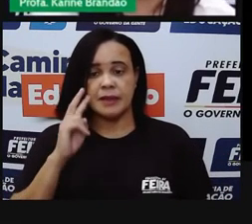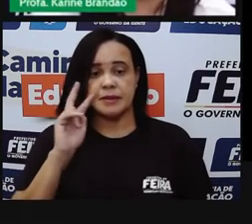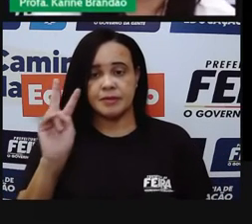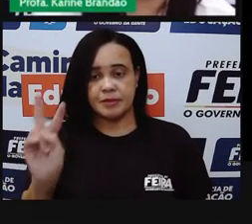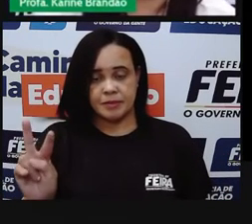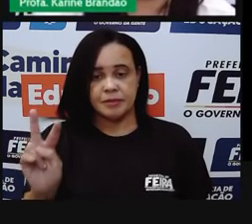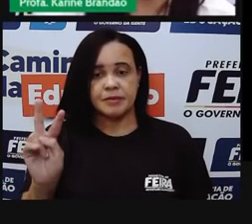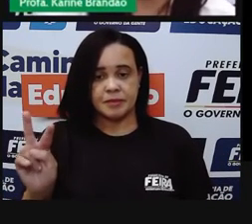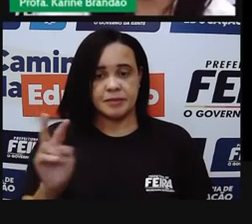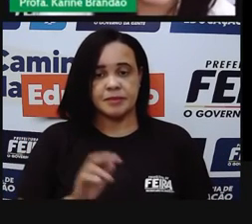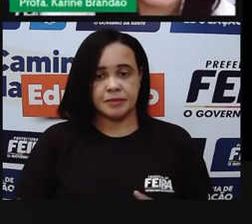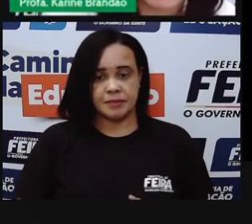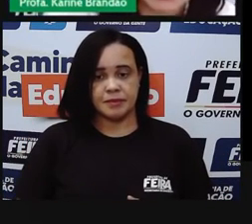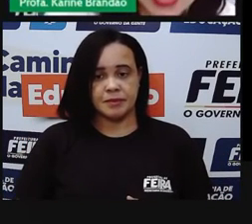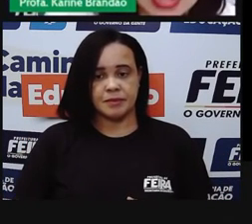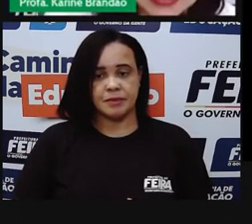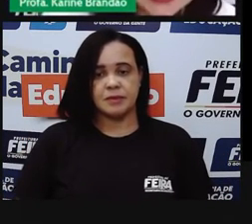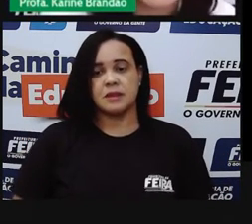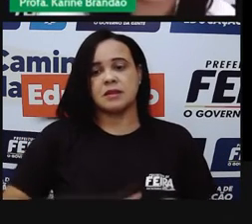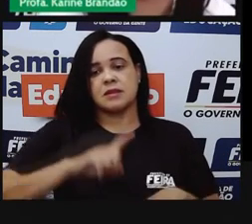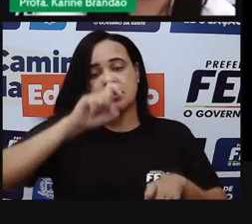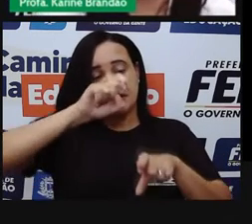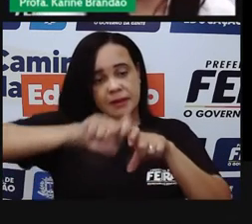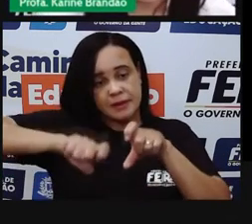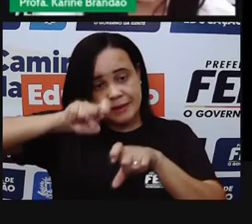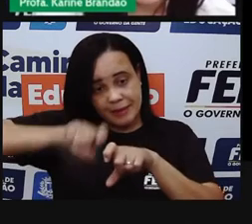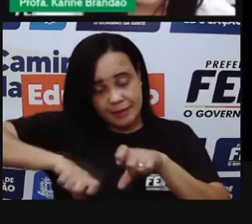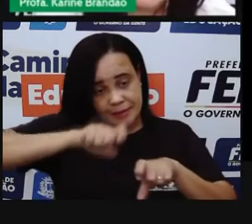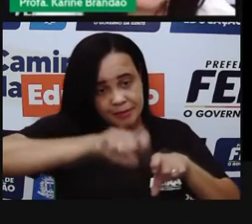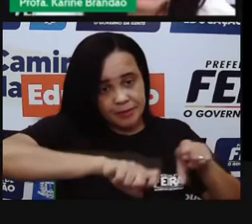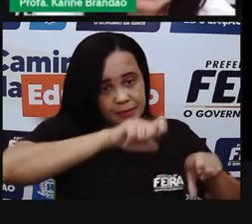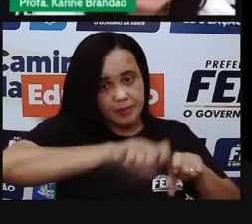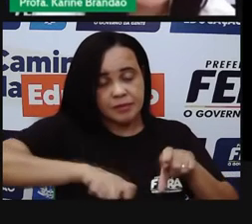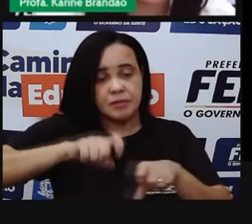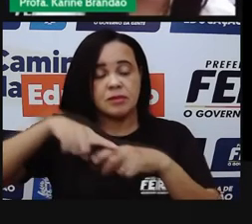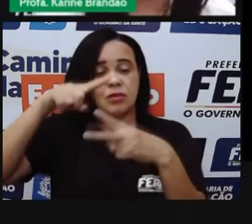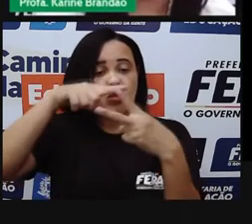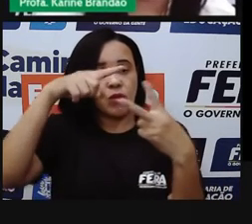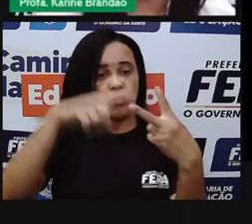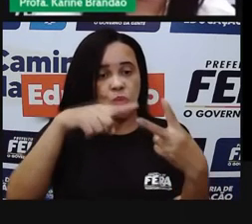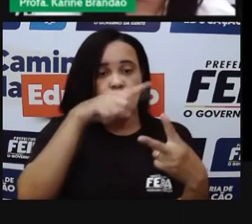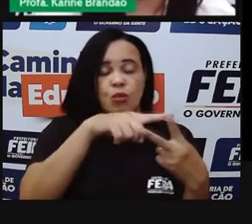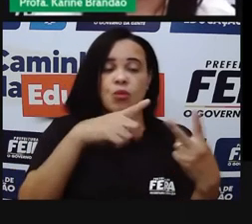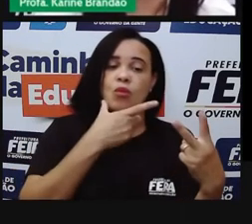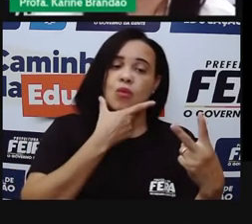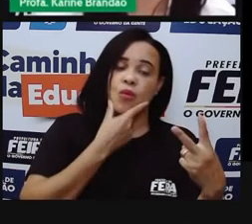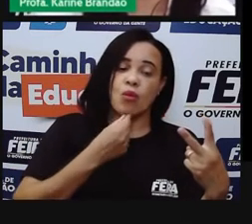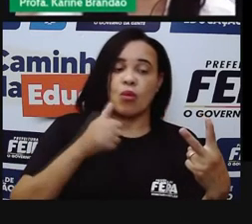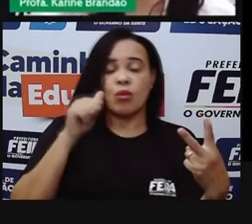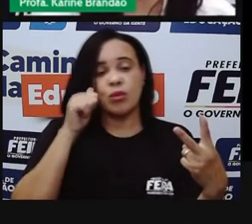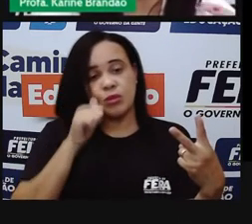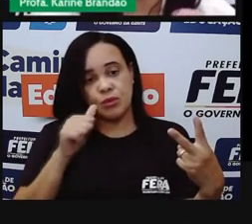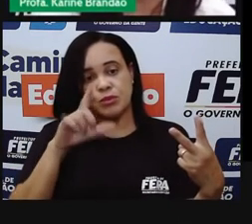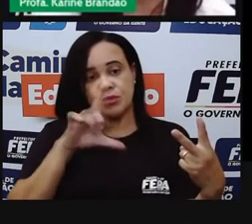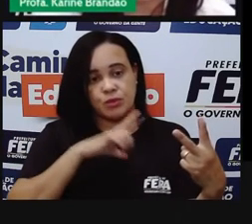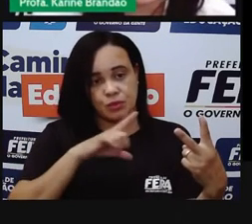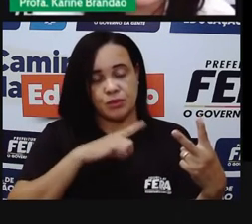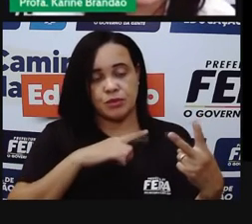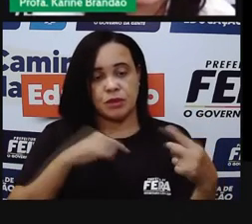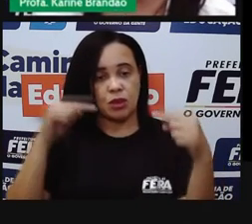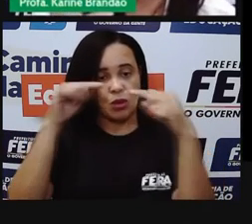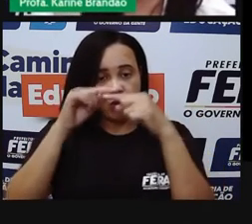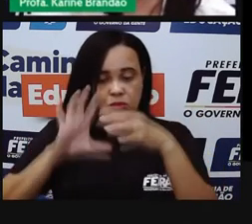que fazem reprodução sexuada, né, com gametas, eles vão ter a união